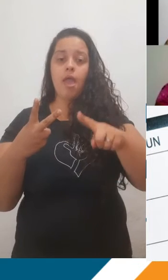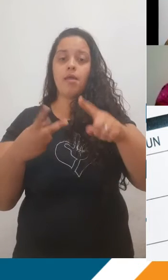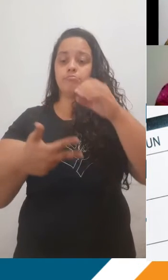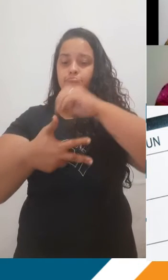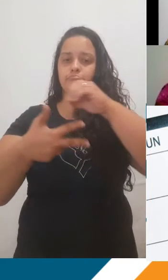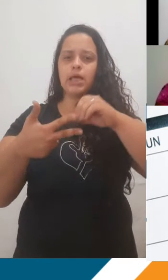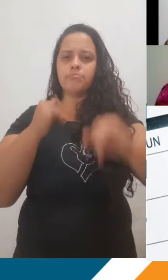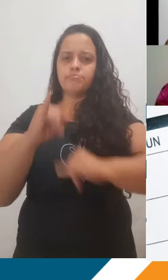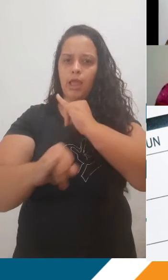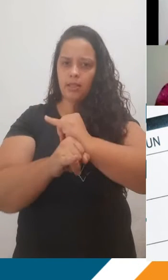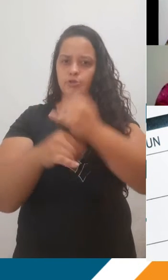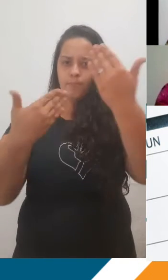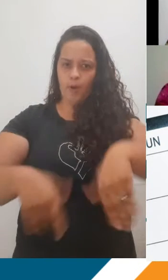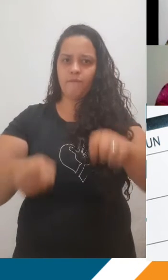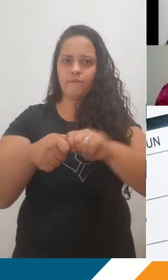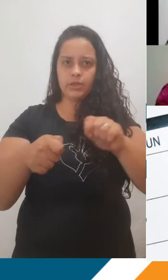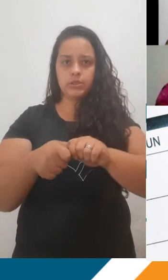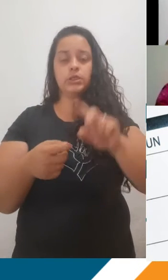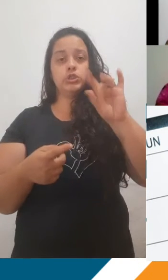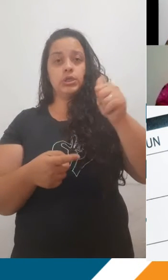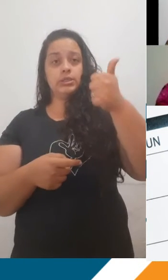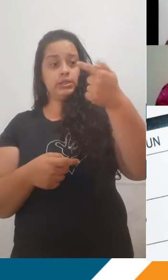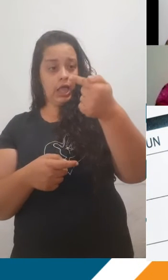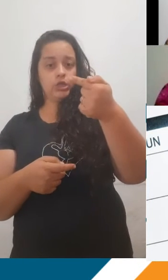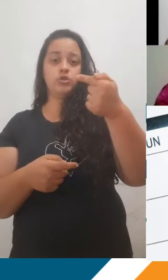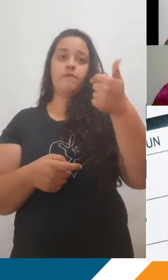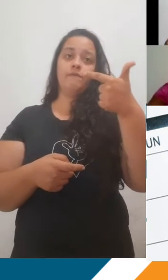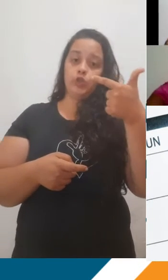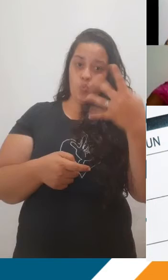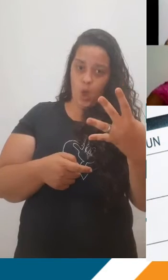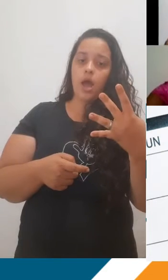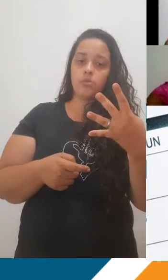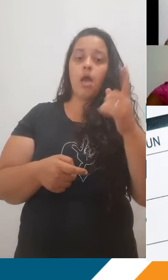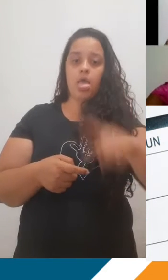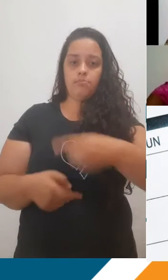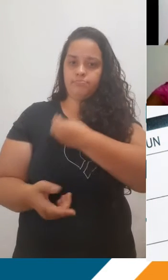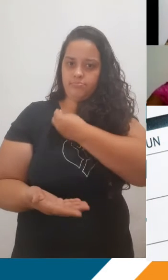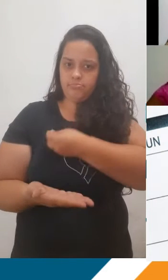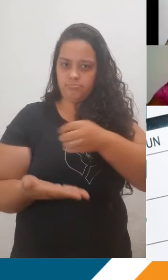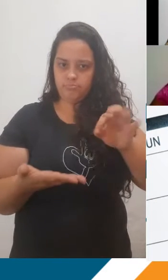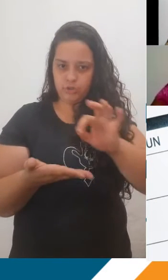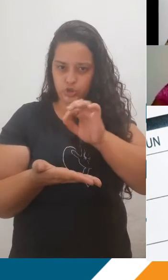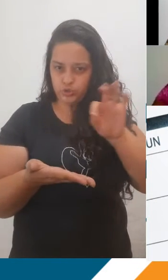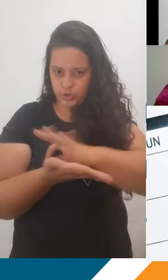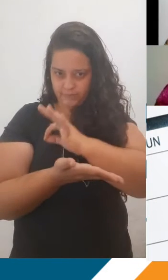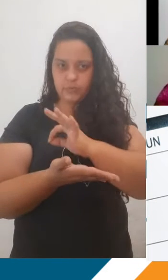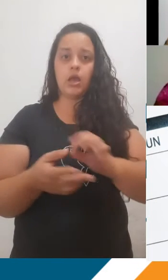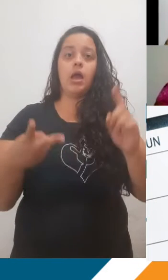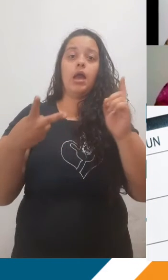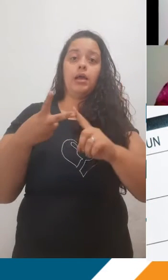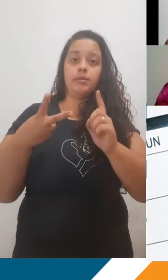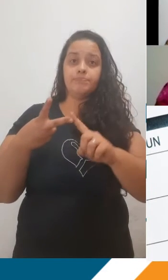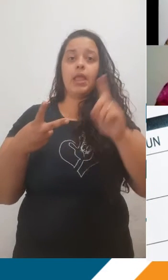Enem digital. 17 e 24 de janeiro, Enem presencial. 31 de janeiro e